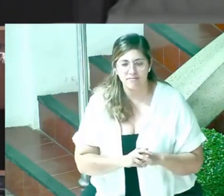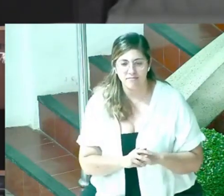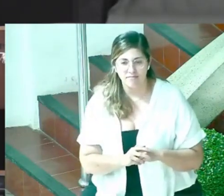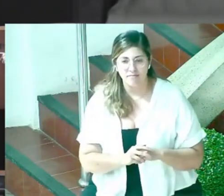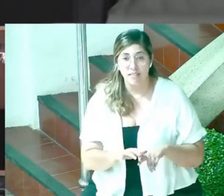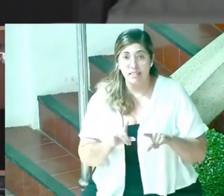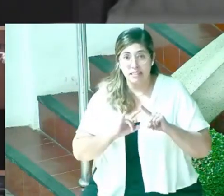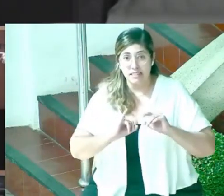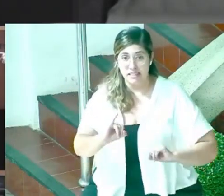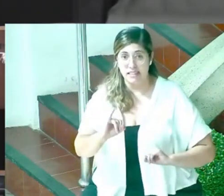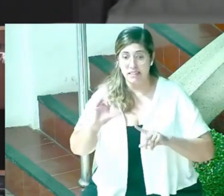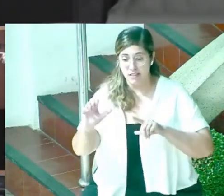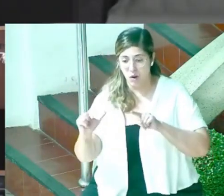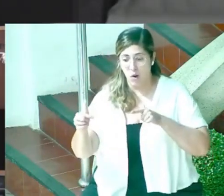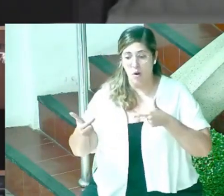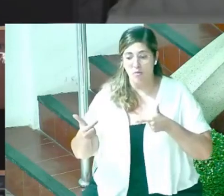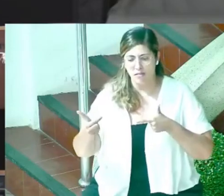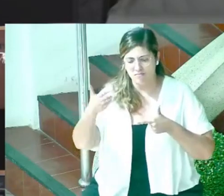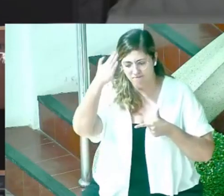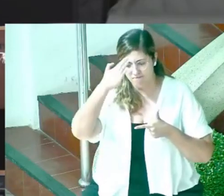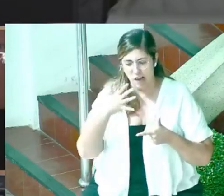liberou pecadores.